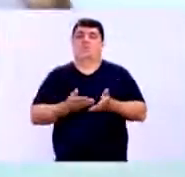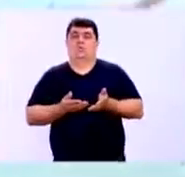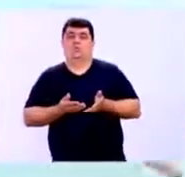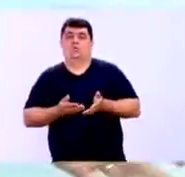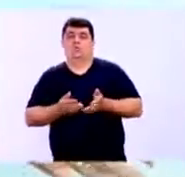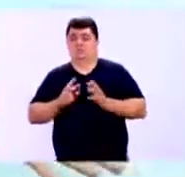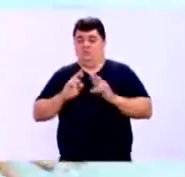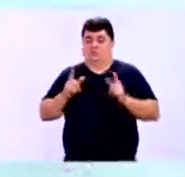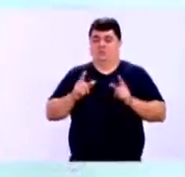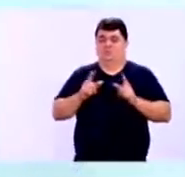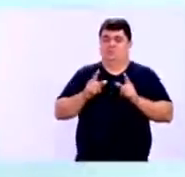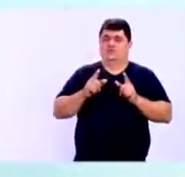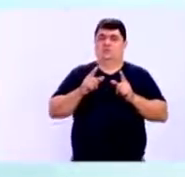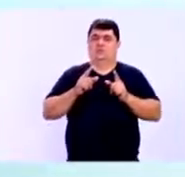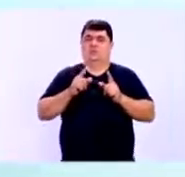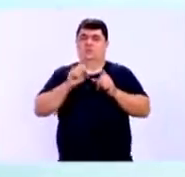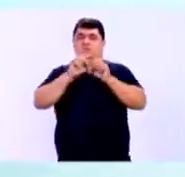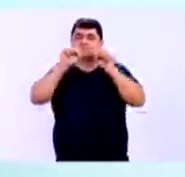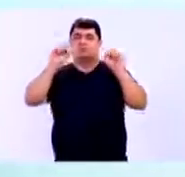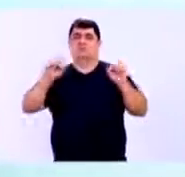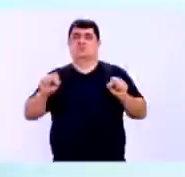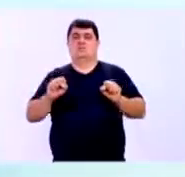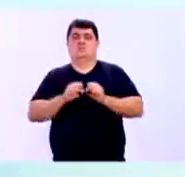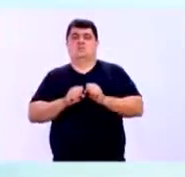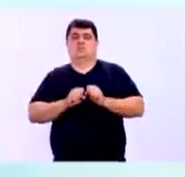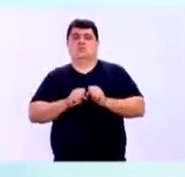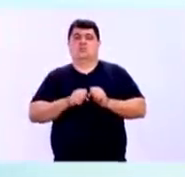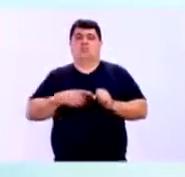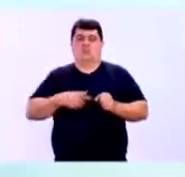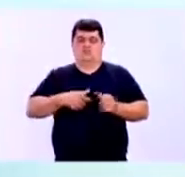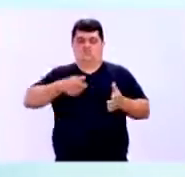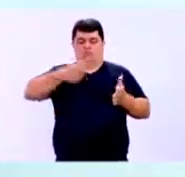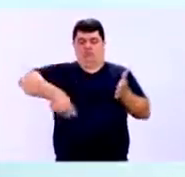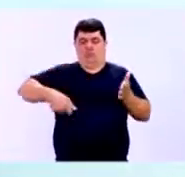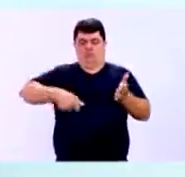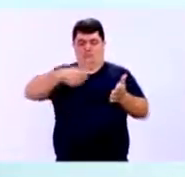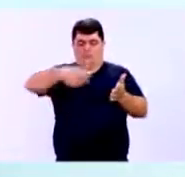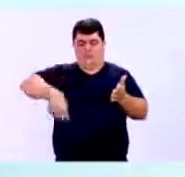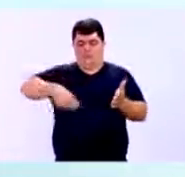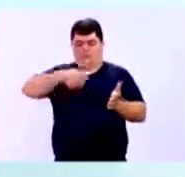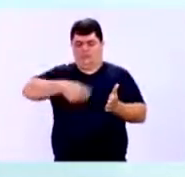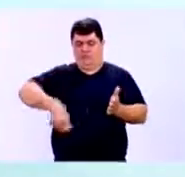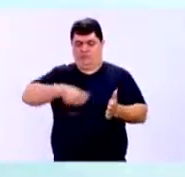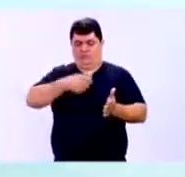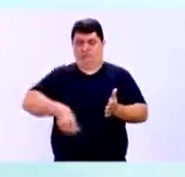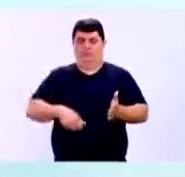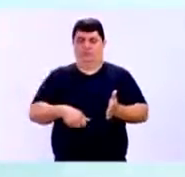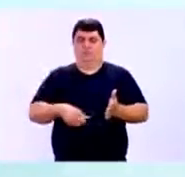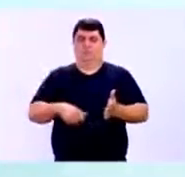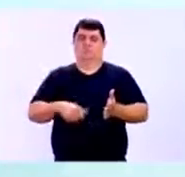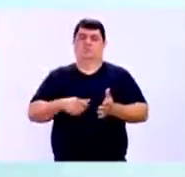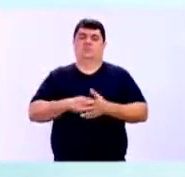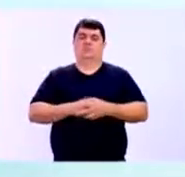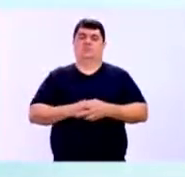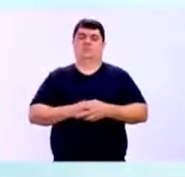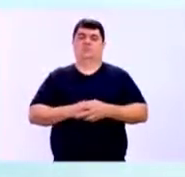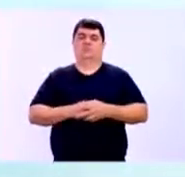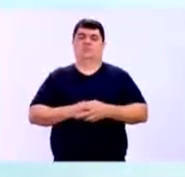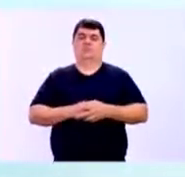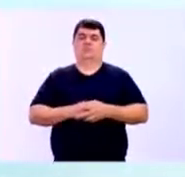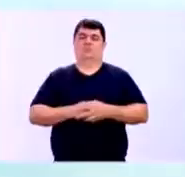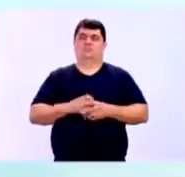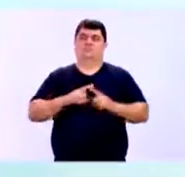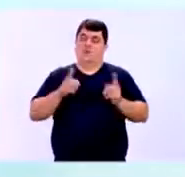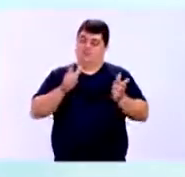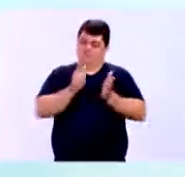processo é automatizado, o processo é com leitor óptico, o controle é permanente, mas a